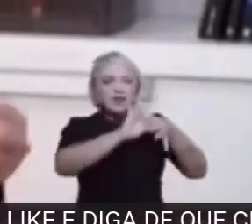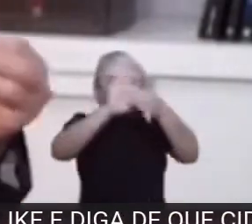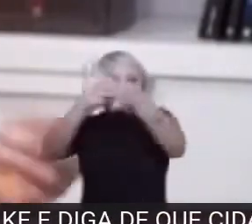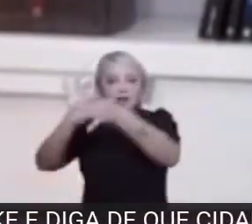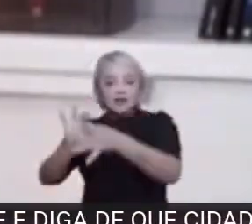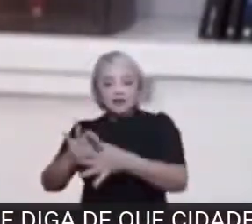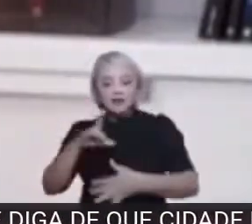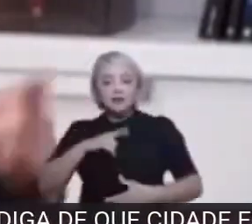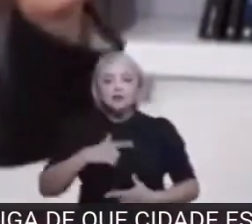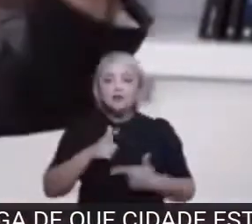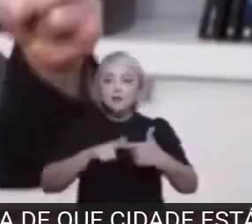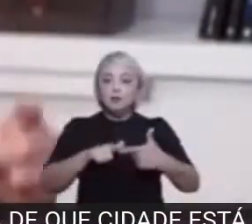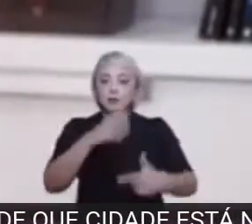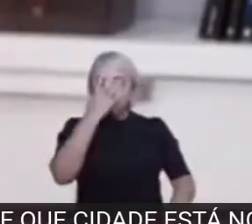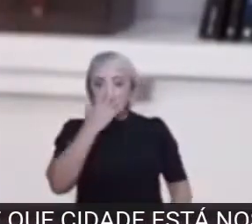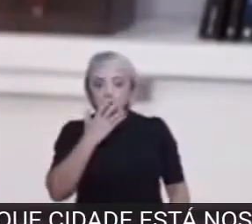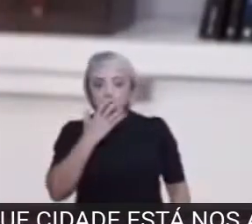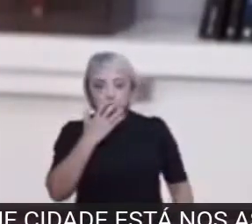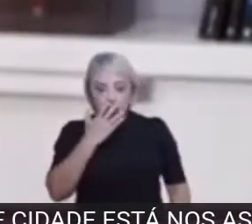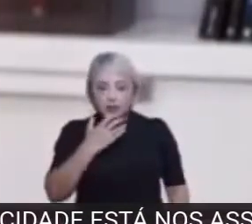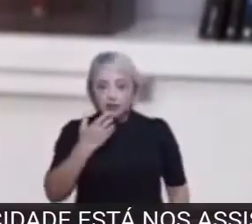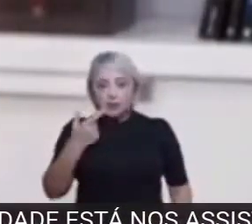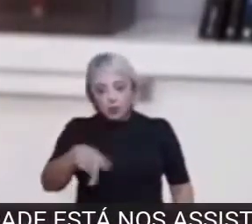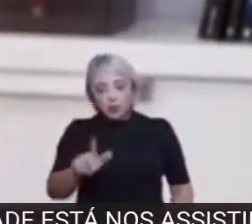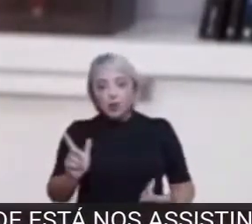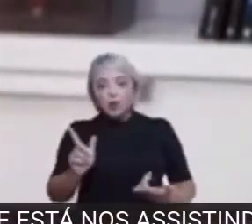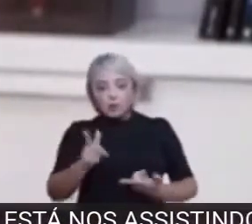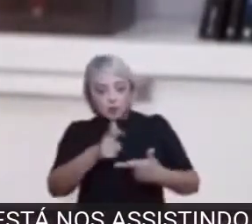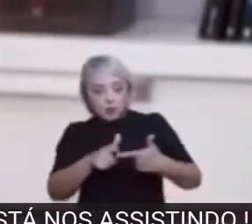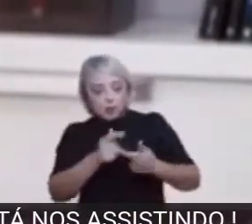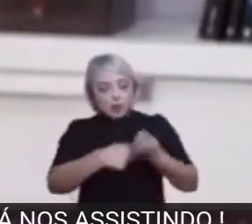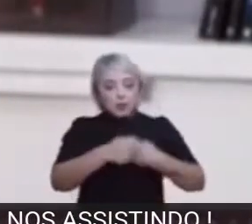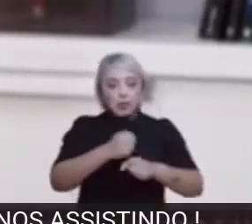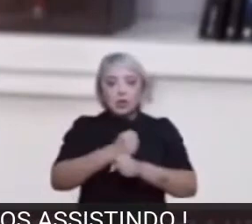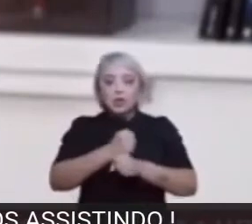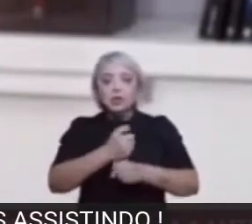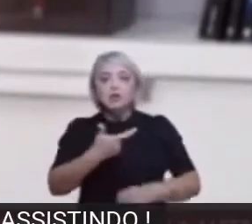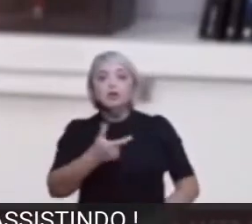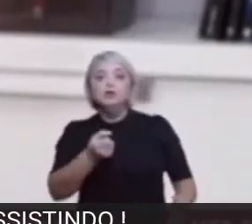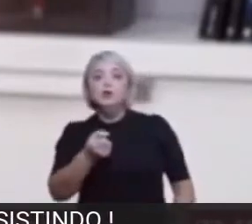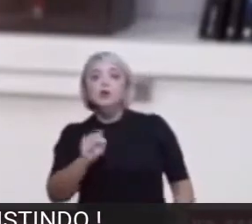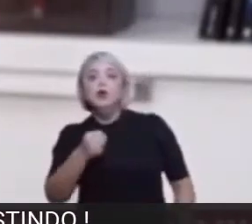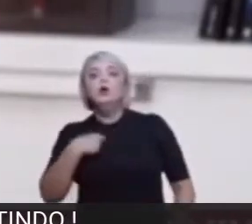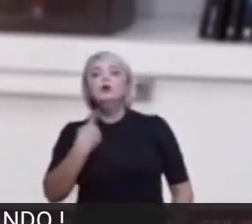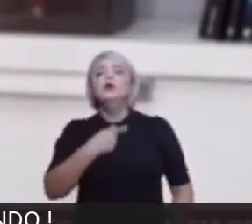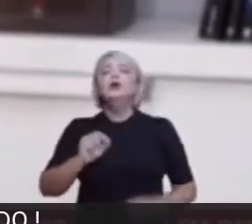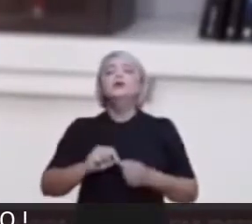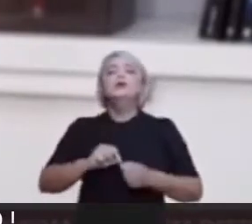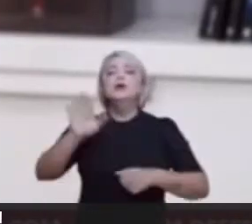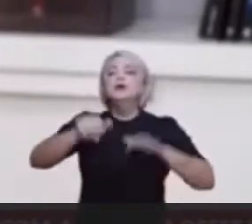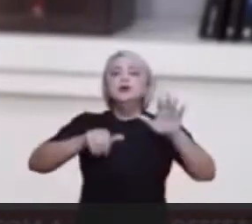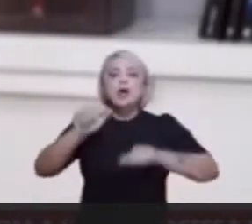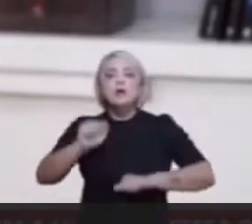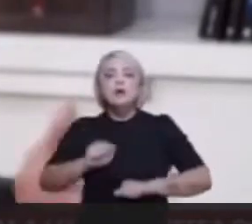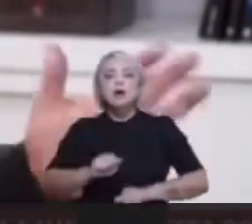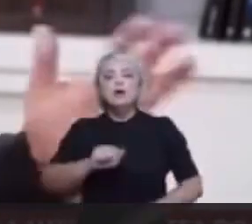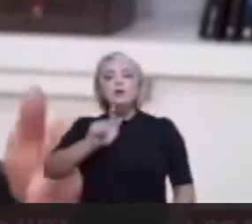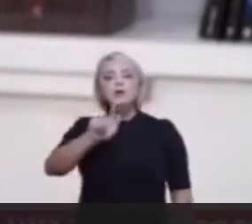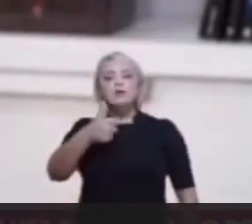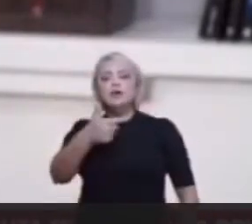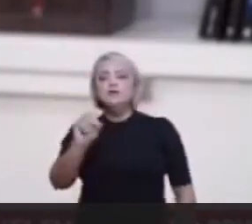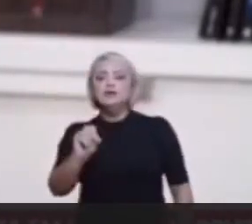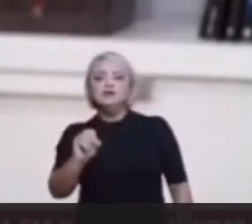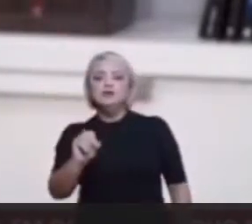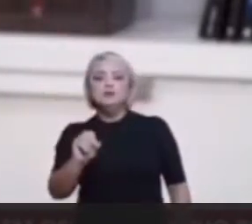crise profunda, como a crise econômica de 2008, o que, é que nós fizemos? Nós convocamos o G20